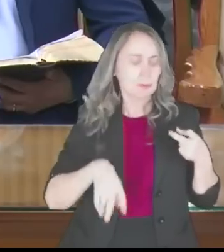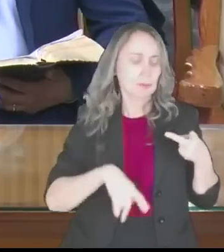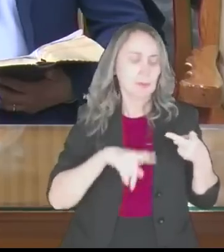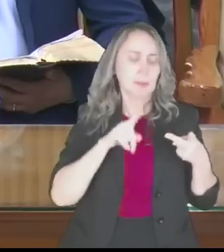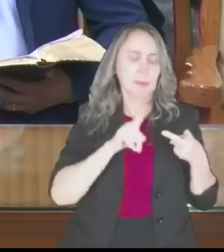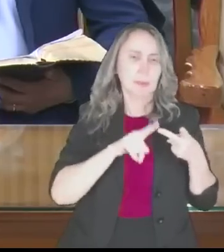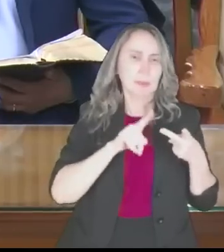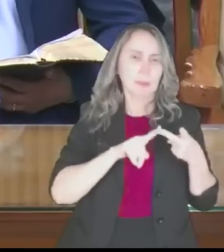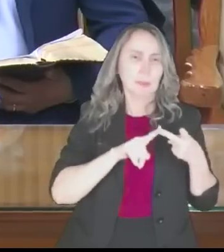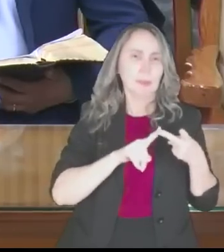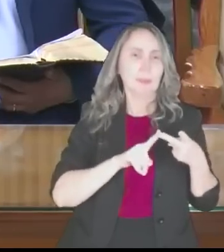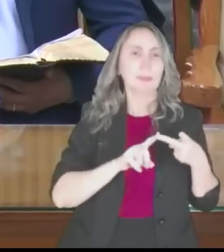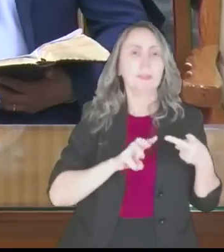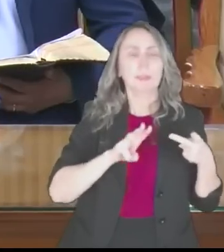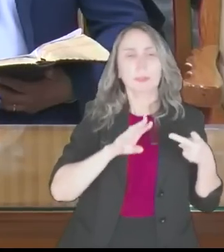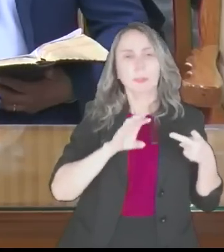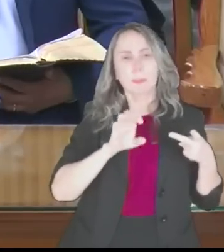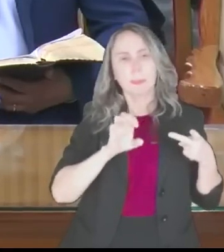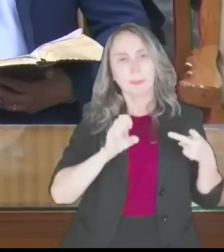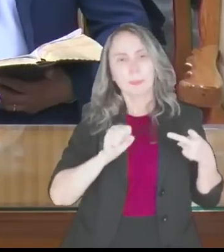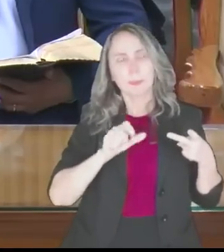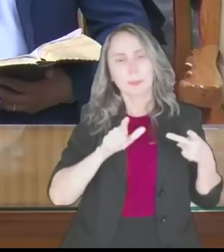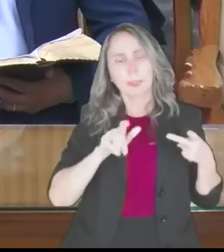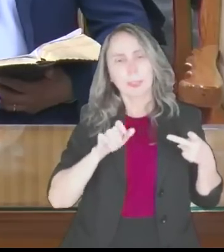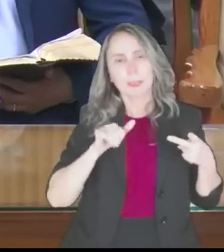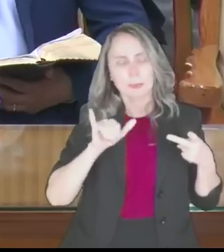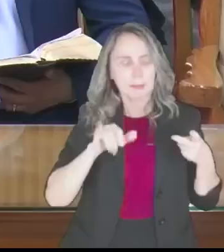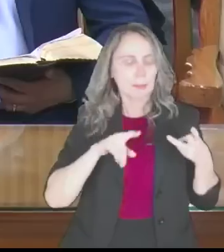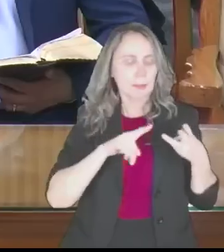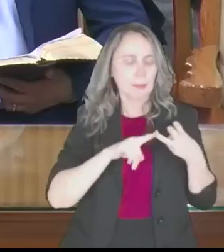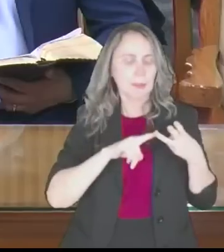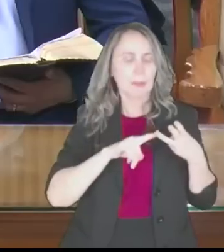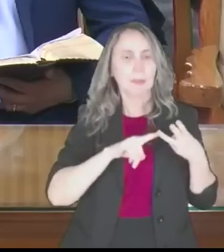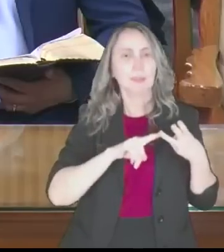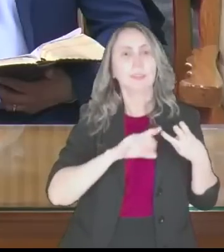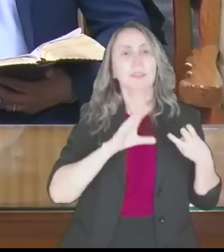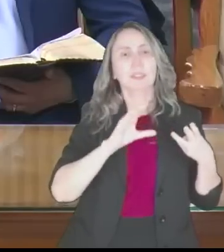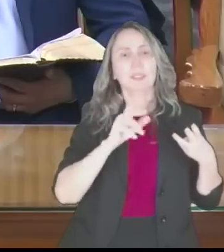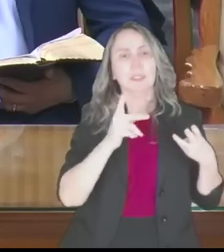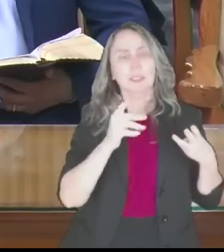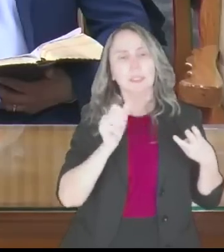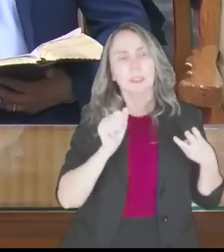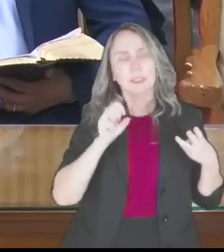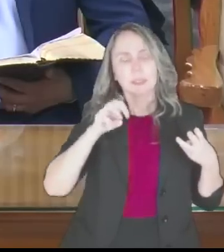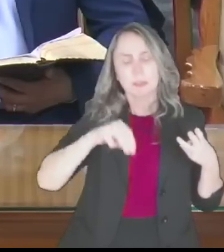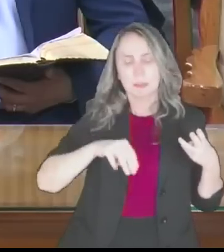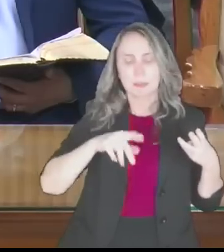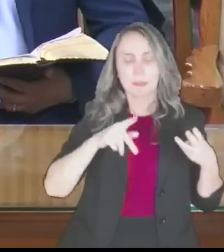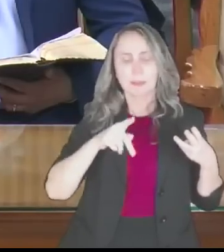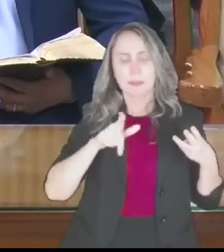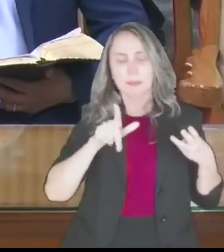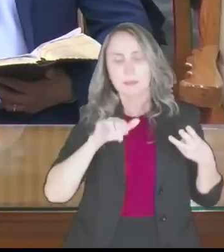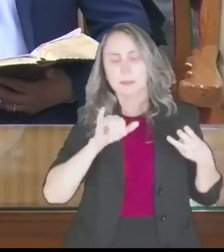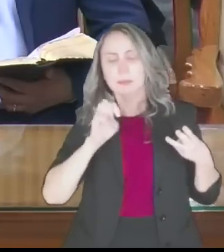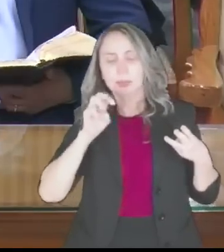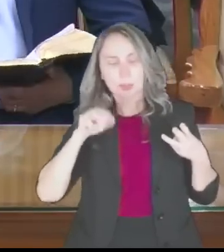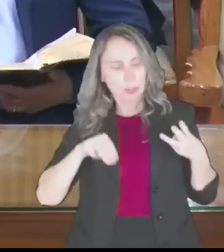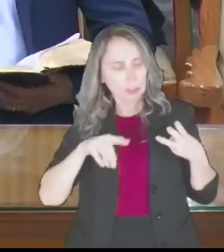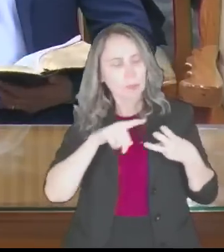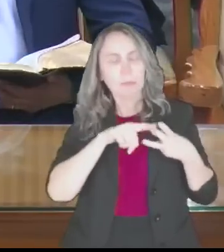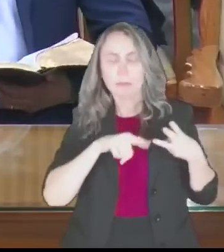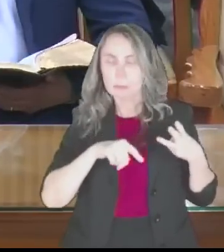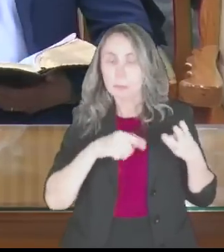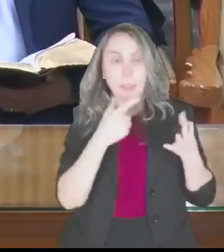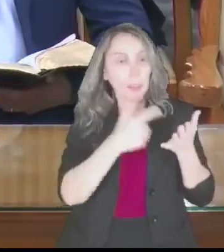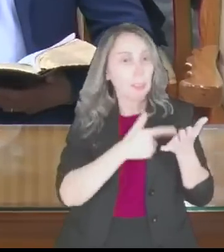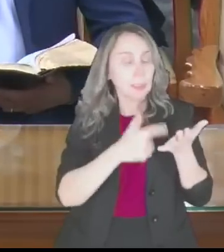Geográfica Editora, e tem Champlin, e tem outros mais recentes que estão aí, glória a